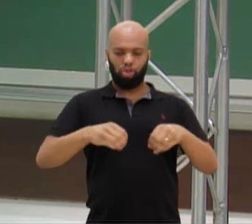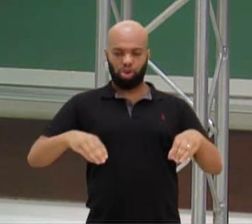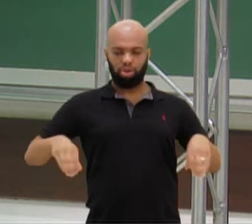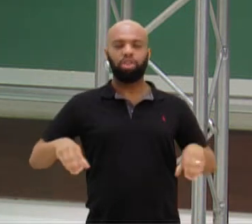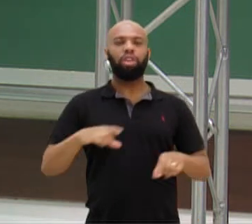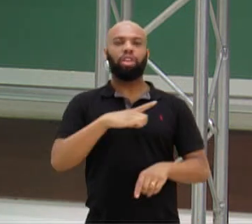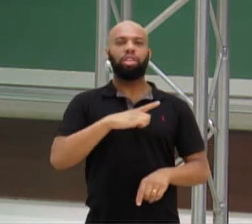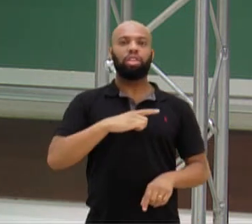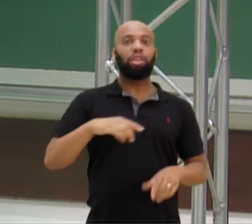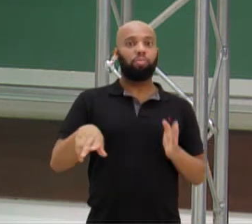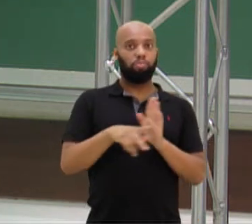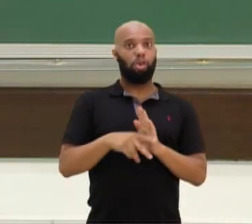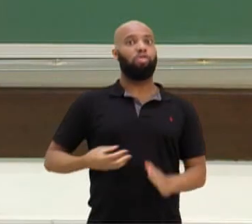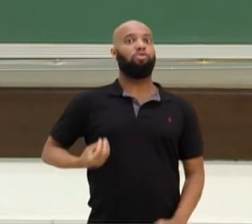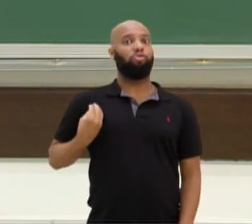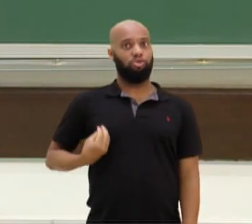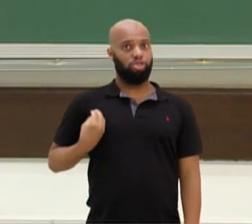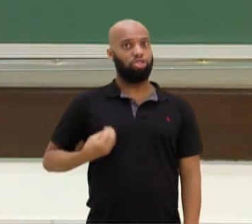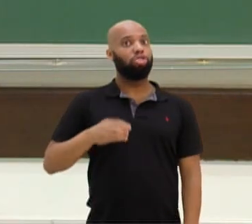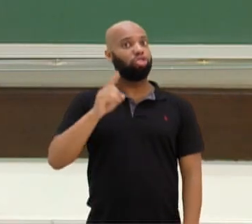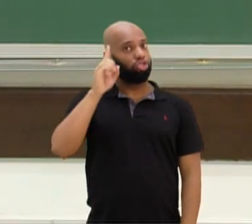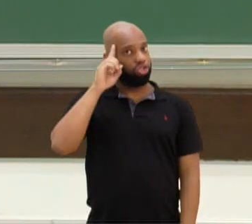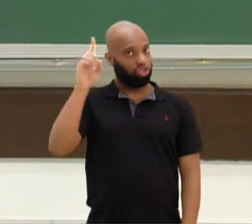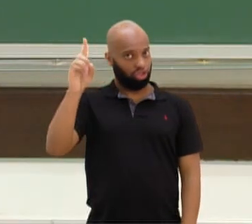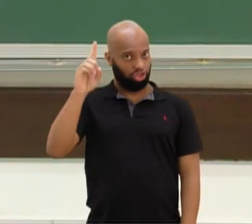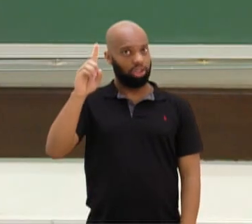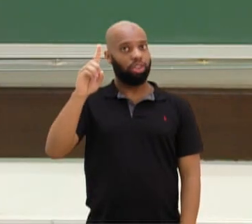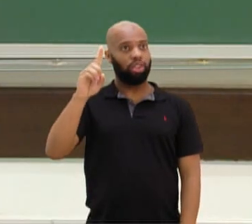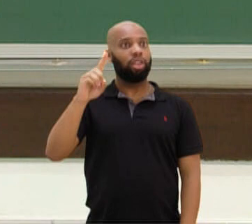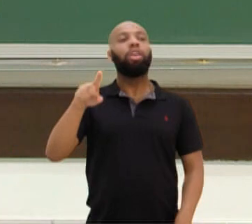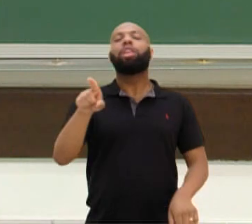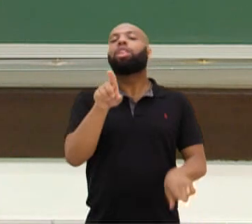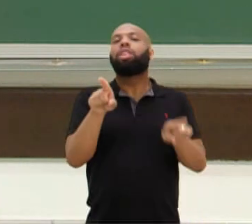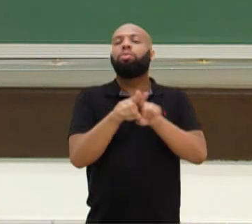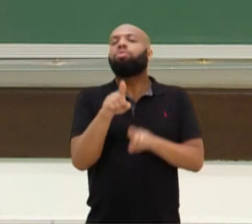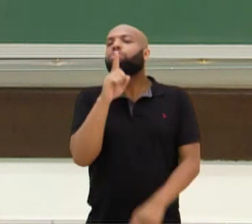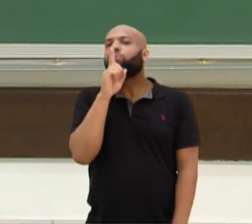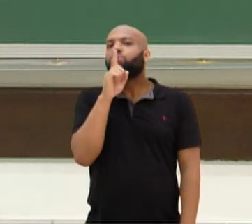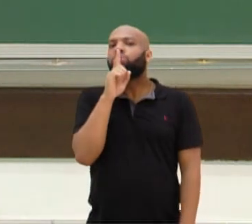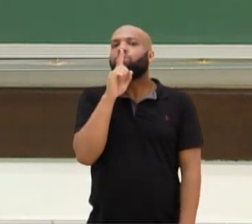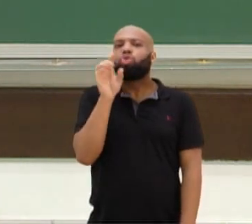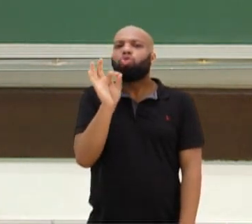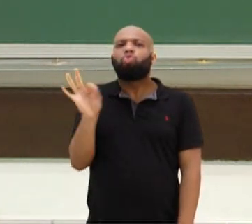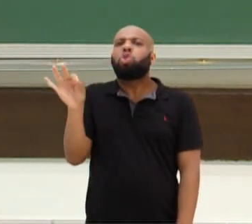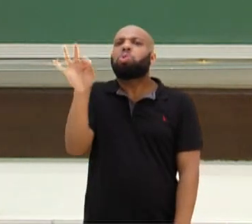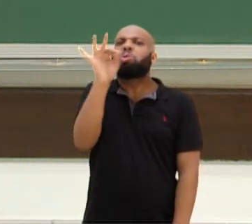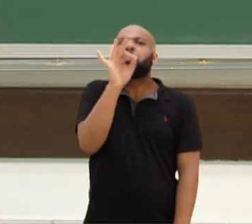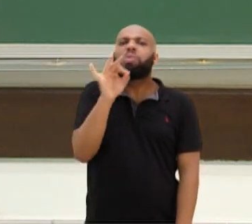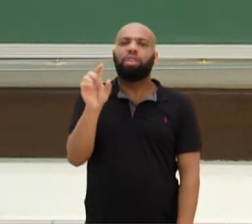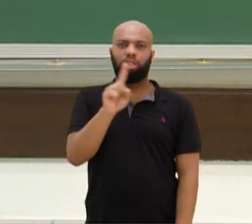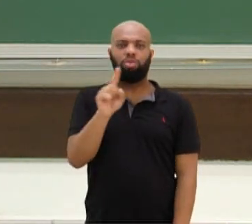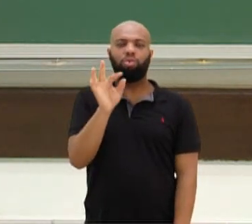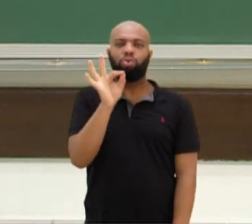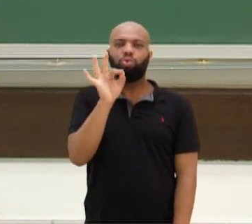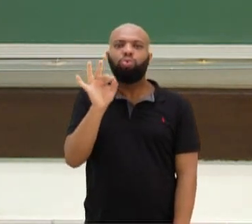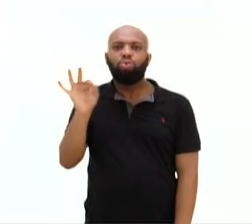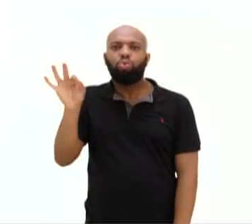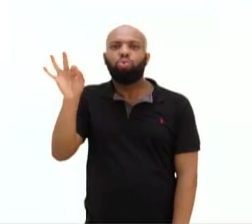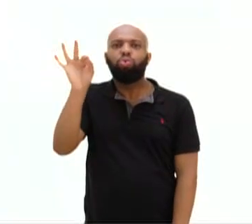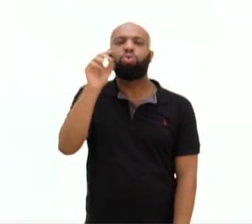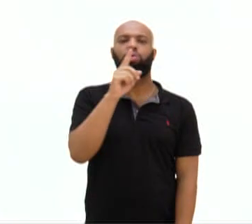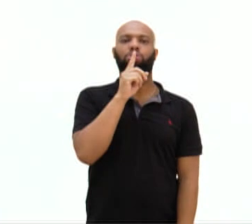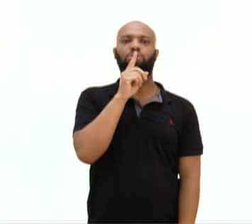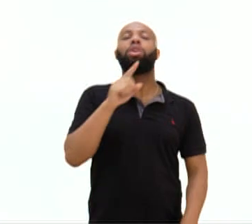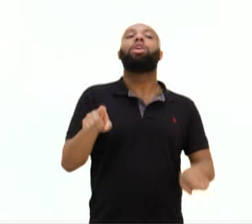São diurnos, silenciosos, holometábolos. O que significa isso? Vamos lembrar, ó, o ciclo de vida dele sofre